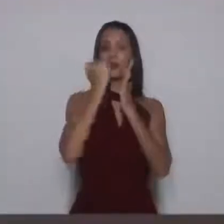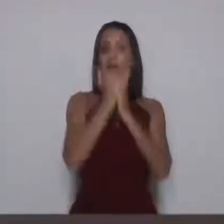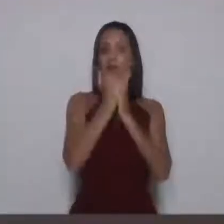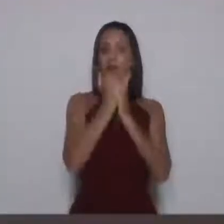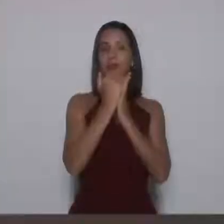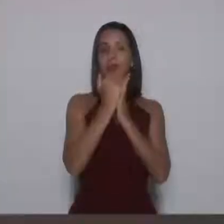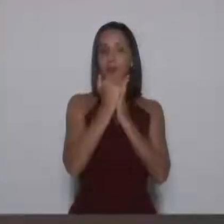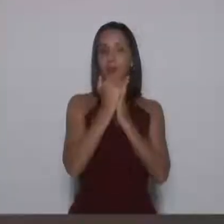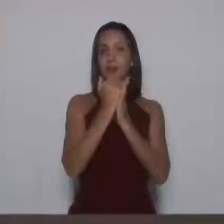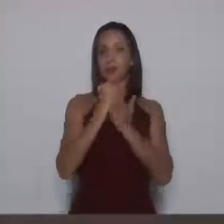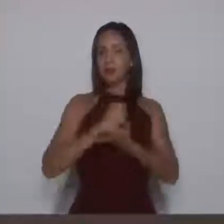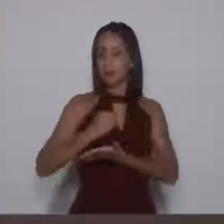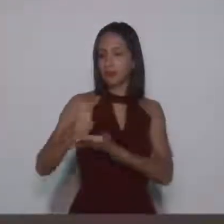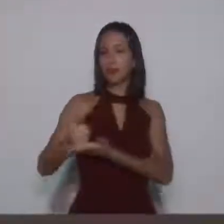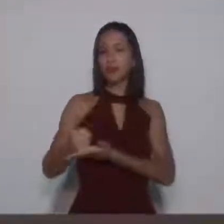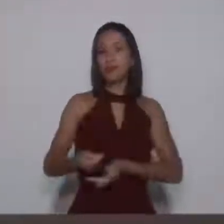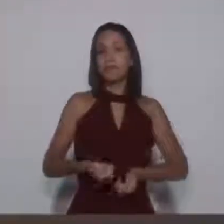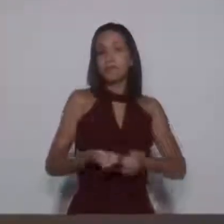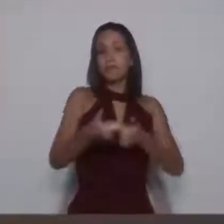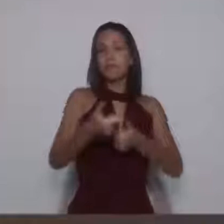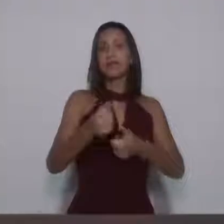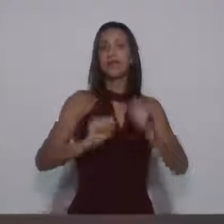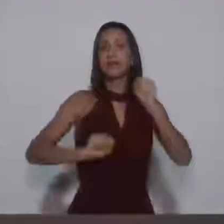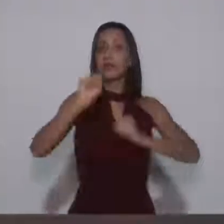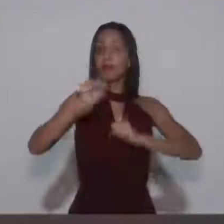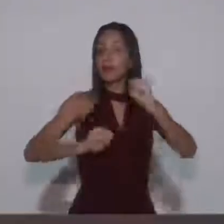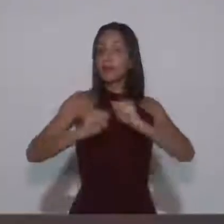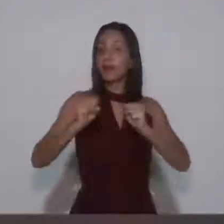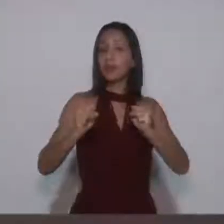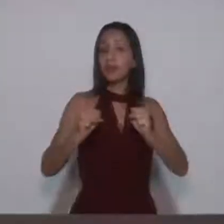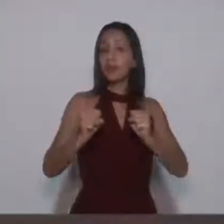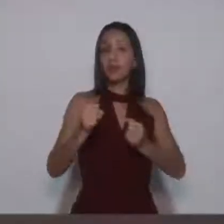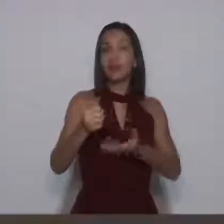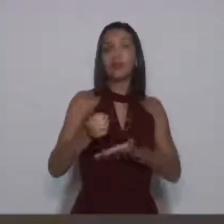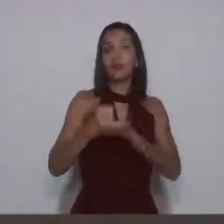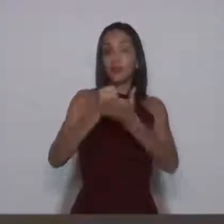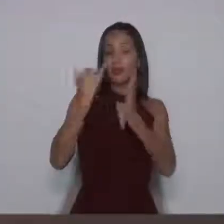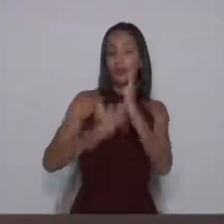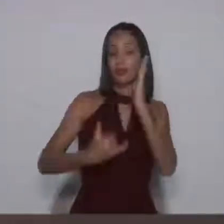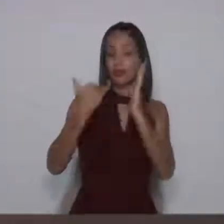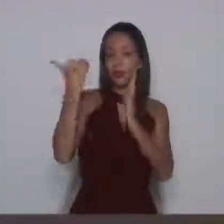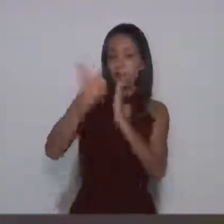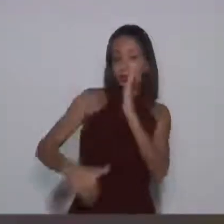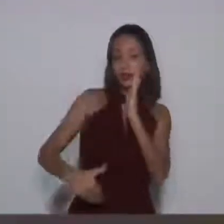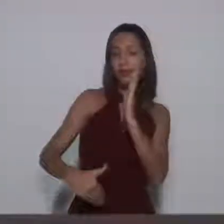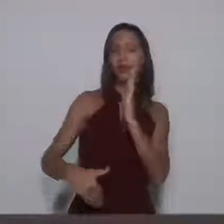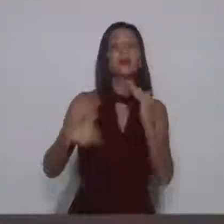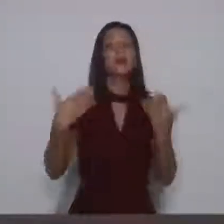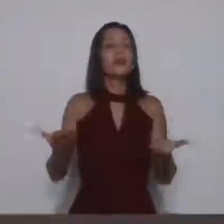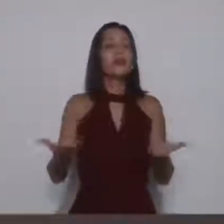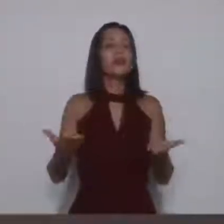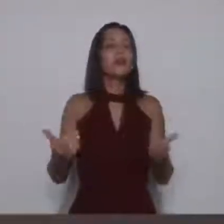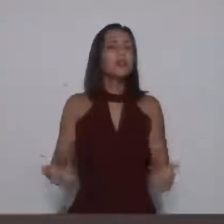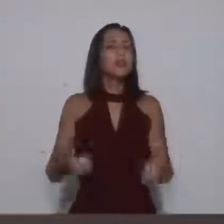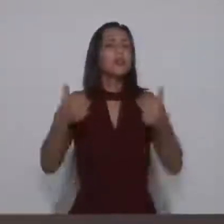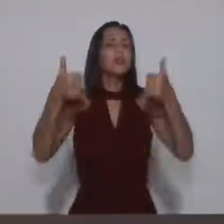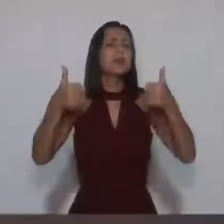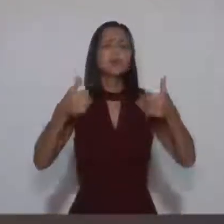seu efetivo, você bonifica essa empresa. Porque qual a vantagem? A vantagem é